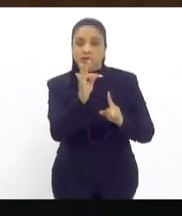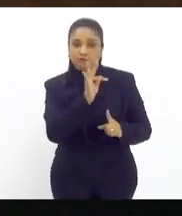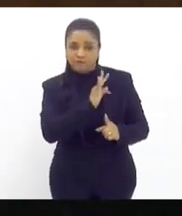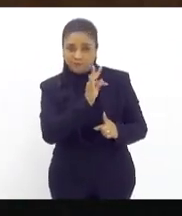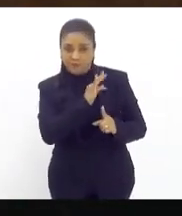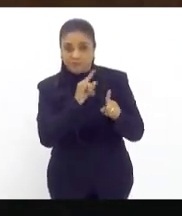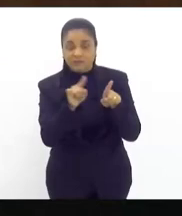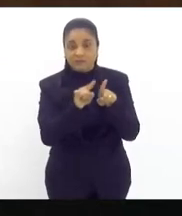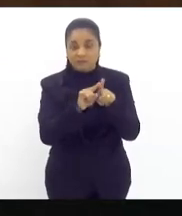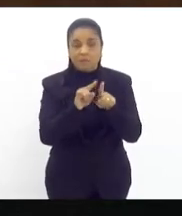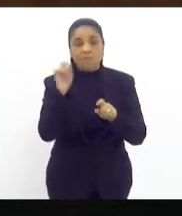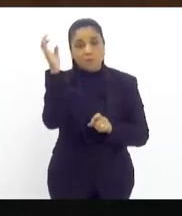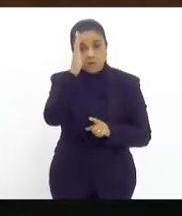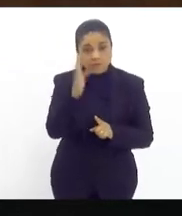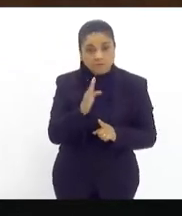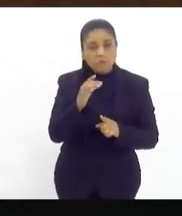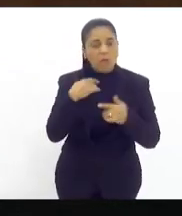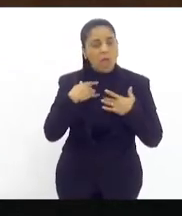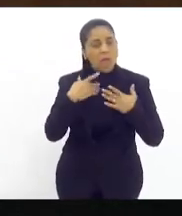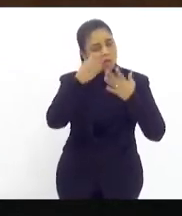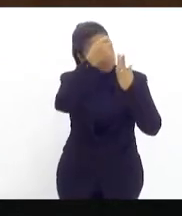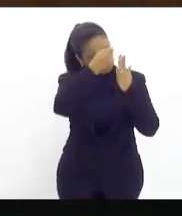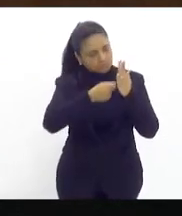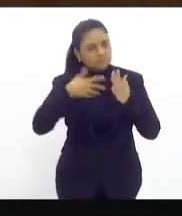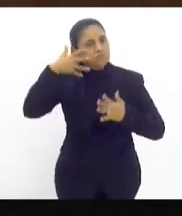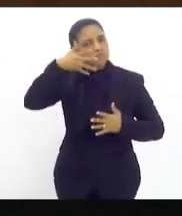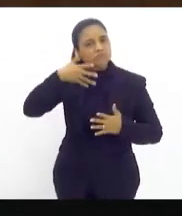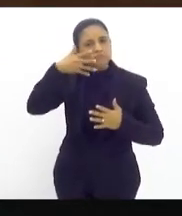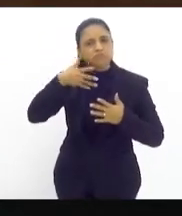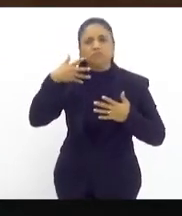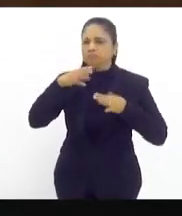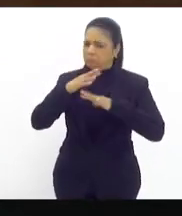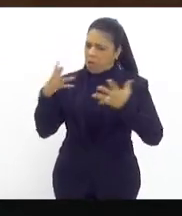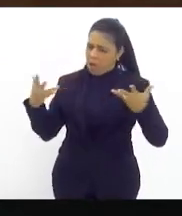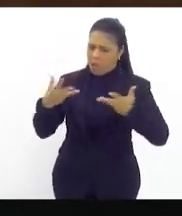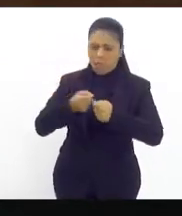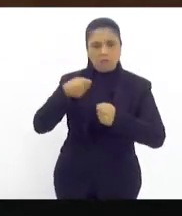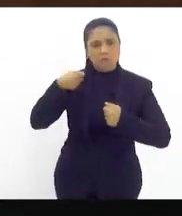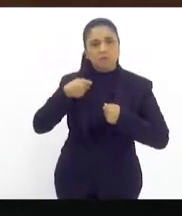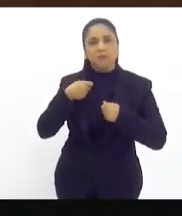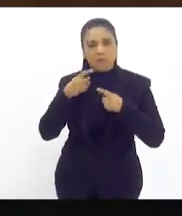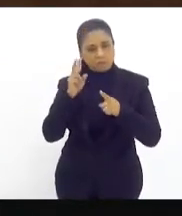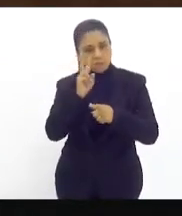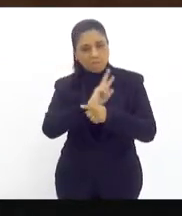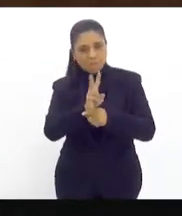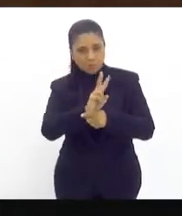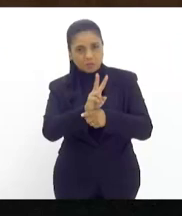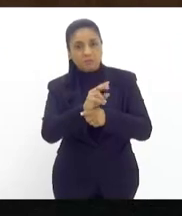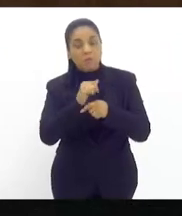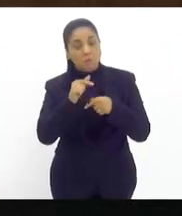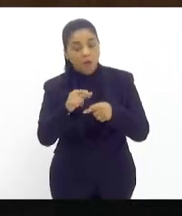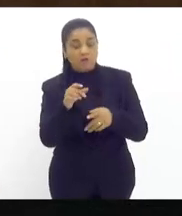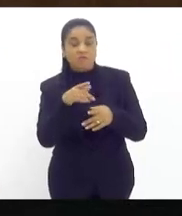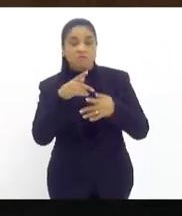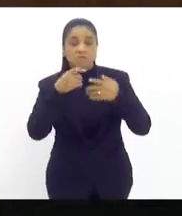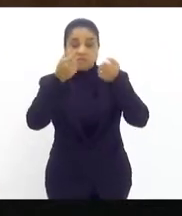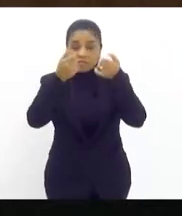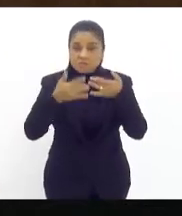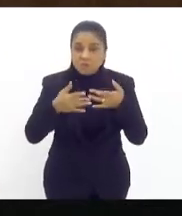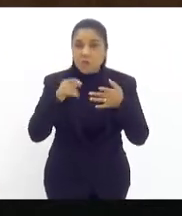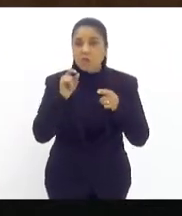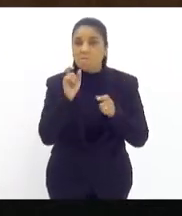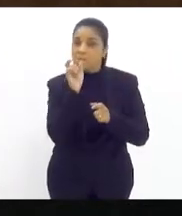eles dizem é muito bonito o discurso deles de educação de proteção mas falou de polícia falou de forças